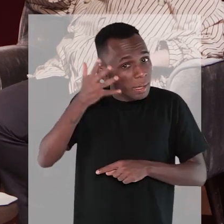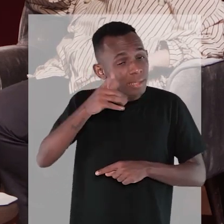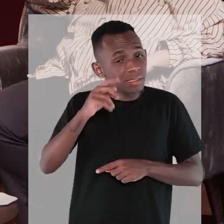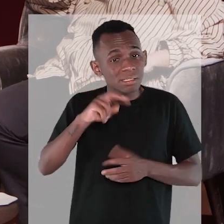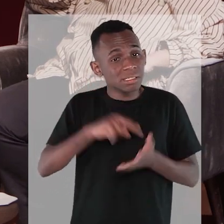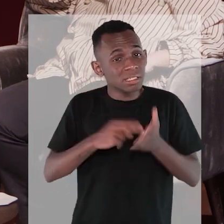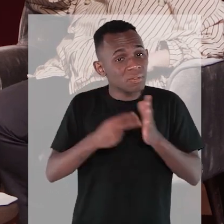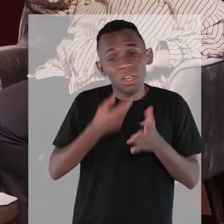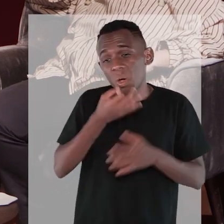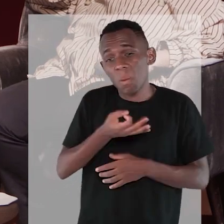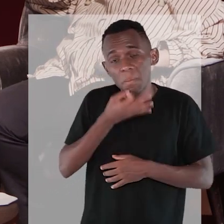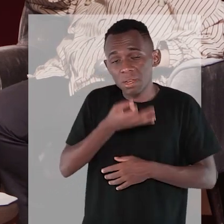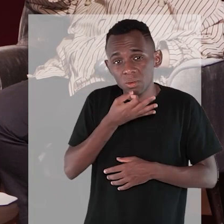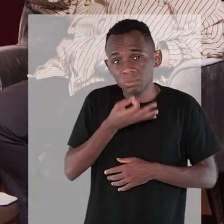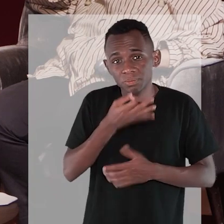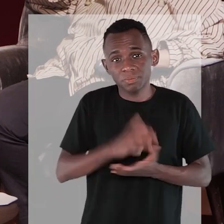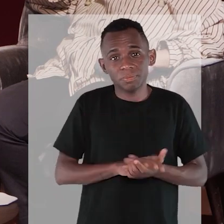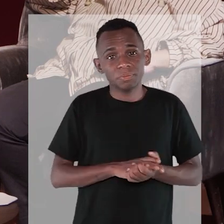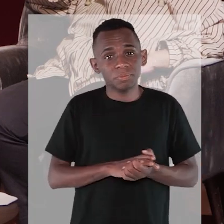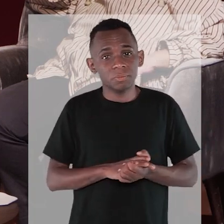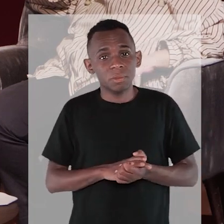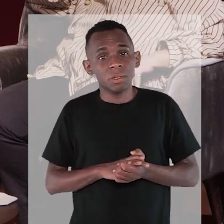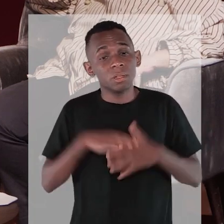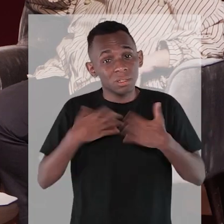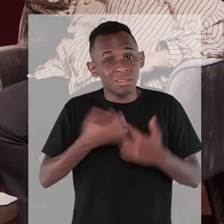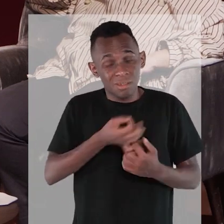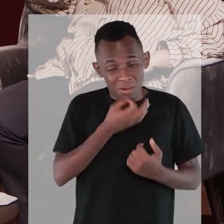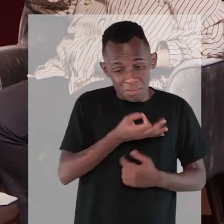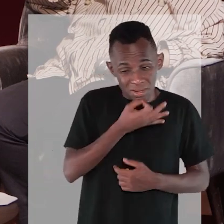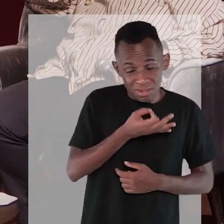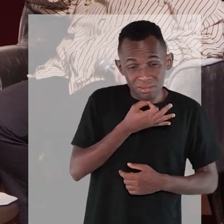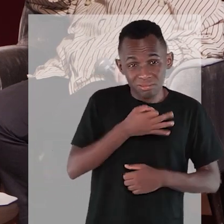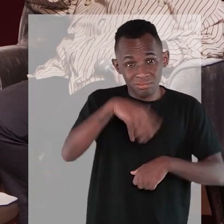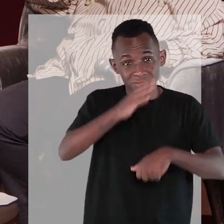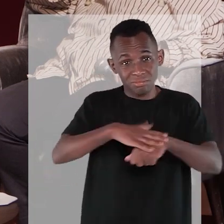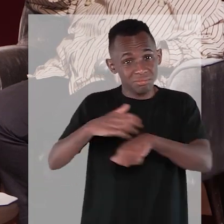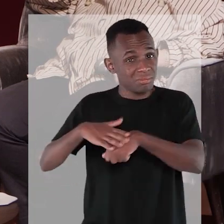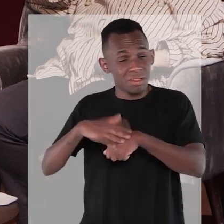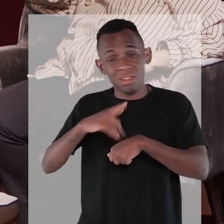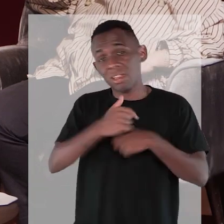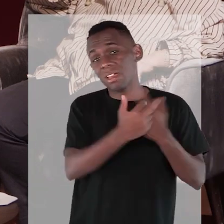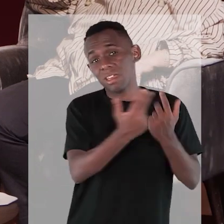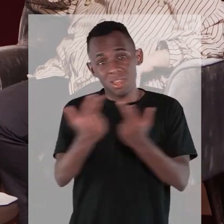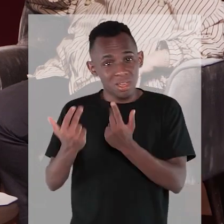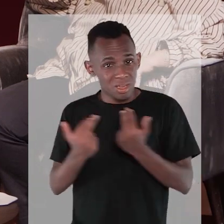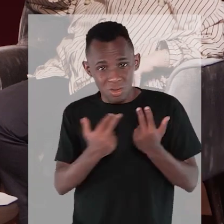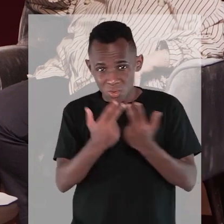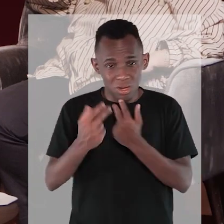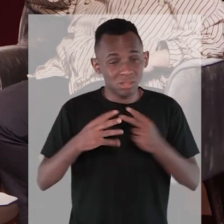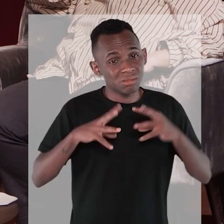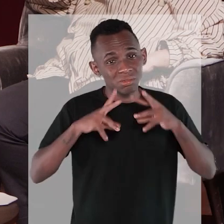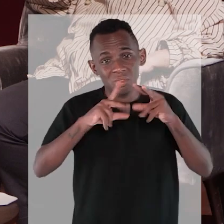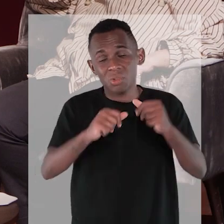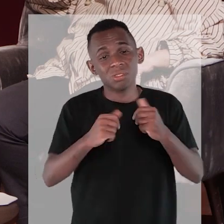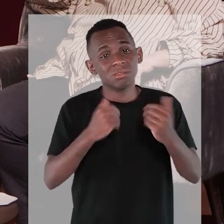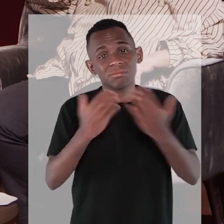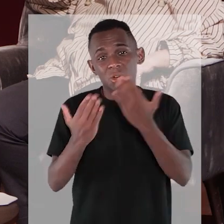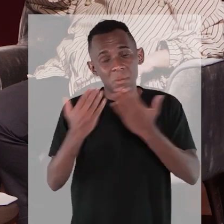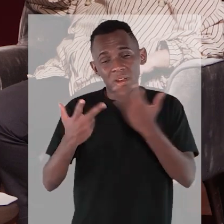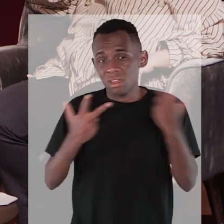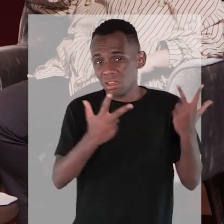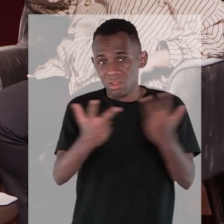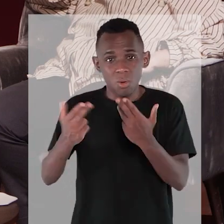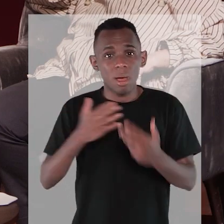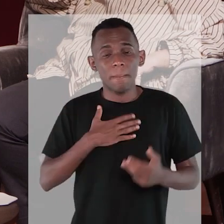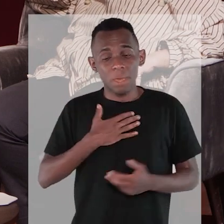opinião. E a partir do momento que ele se torna opinião, ele é absolutamente igual, porque todas as opiniões se equivalem. A minha opinião não é melhor do que a opinião